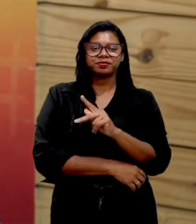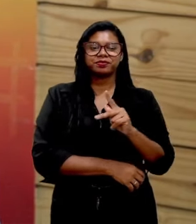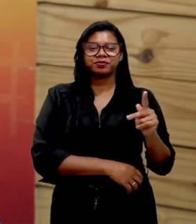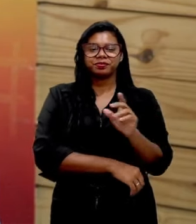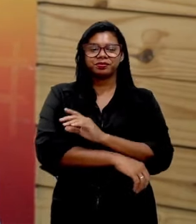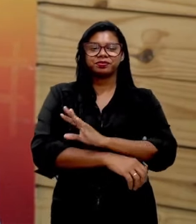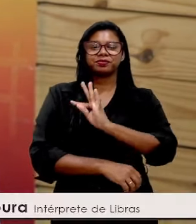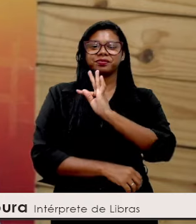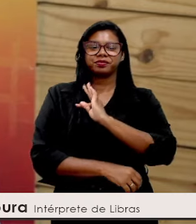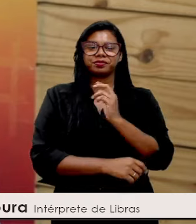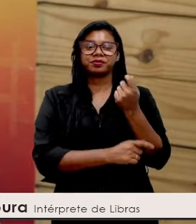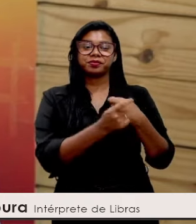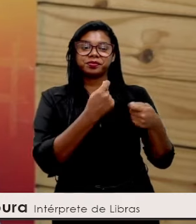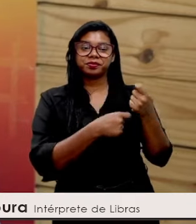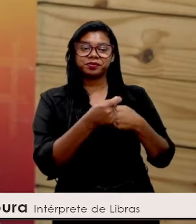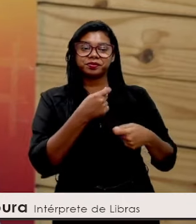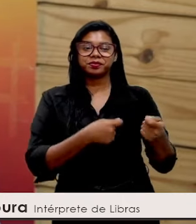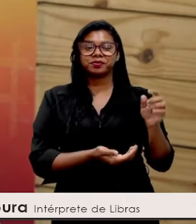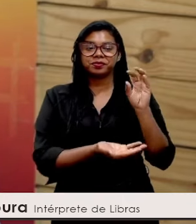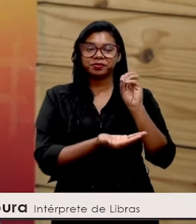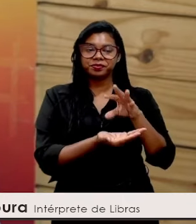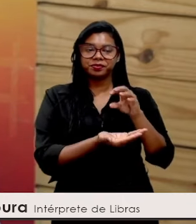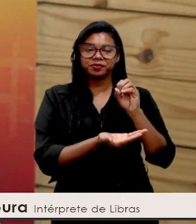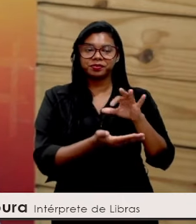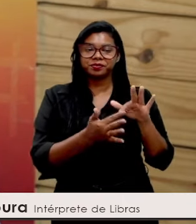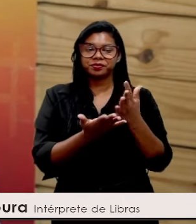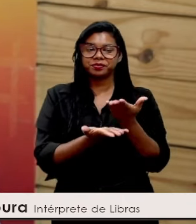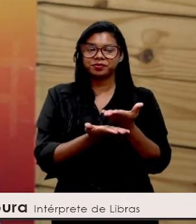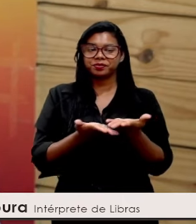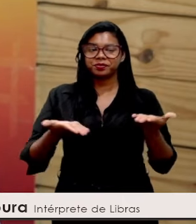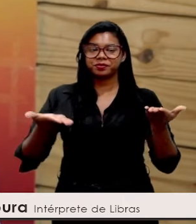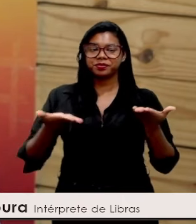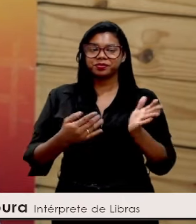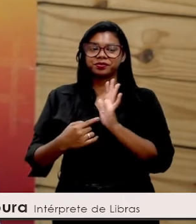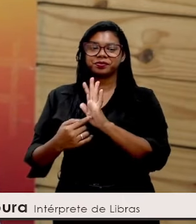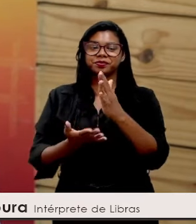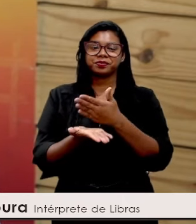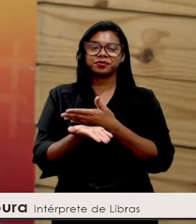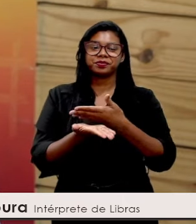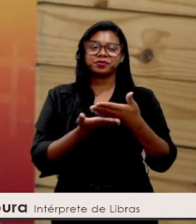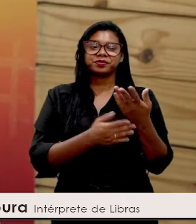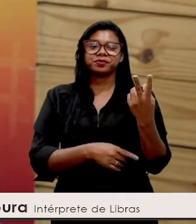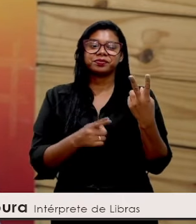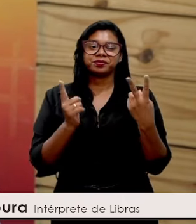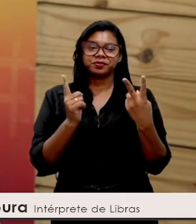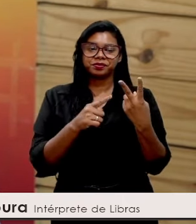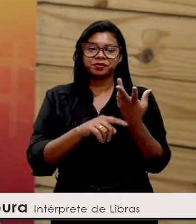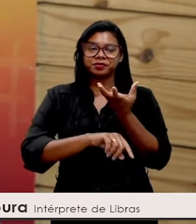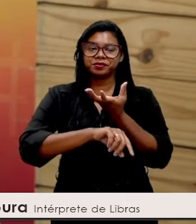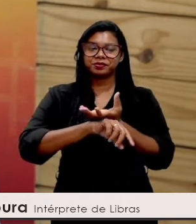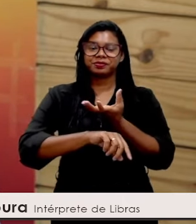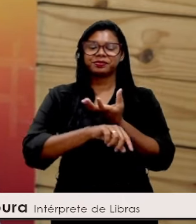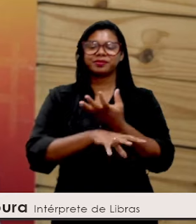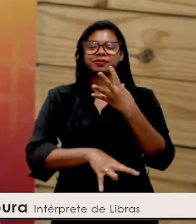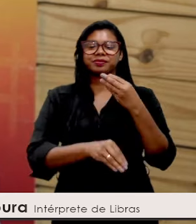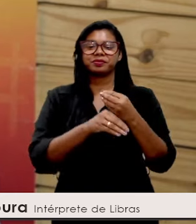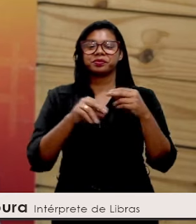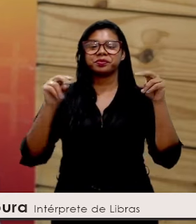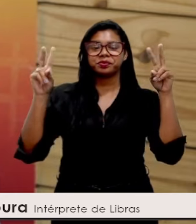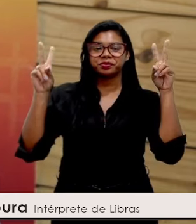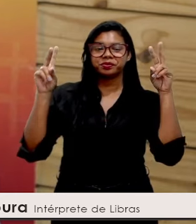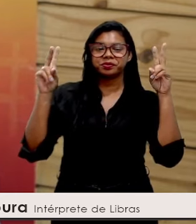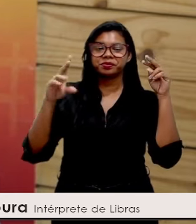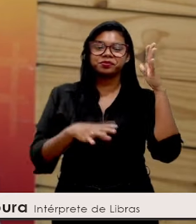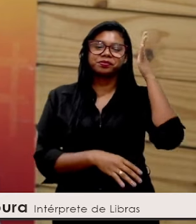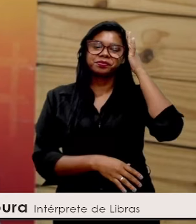curso técnico de administração aqui da ETEPAC, e hoje nós daremos início à nossa segunda unidade, com o tema Entender